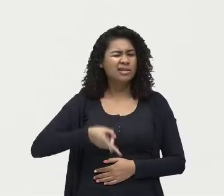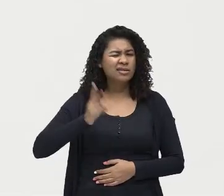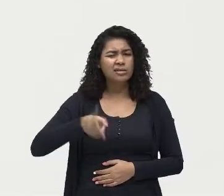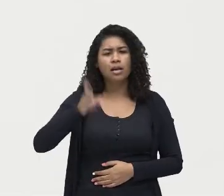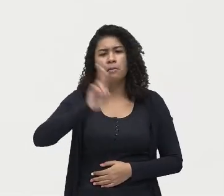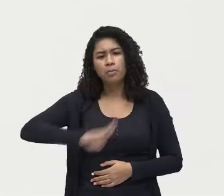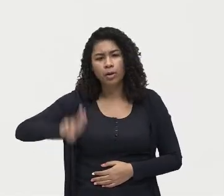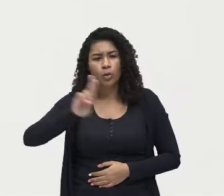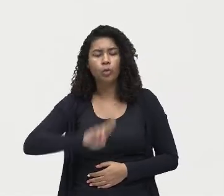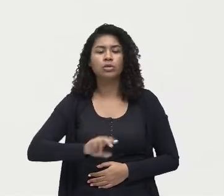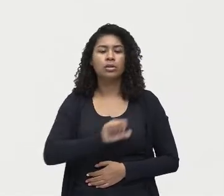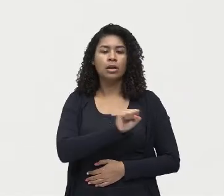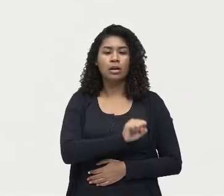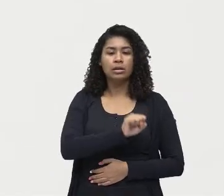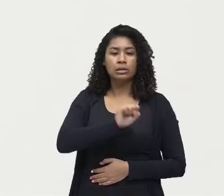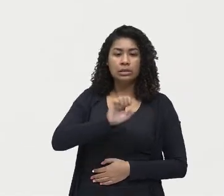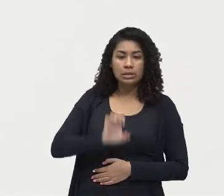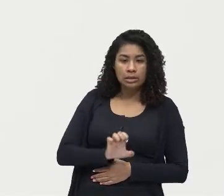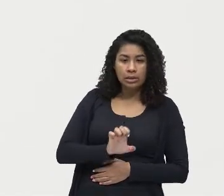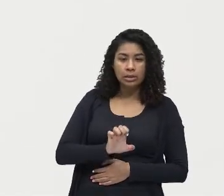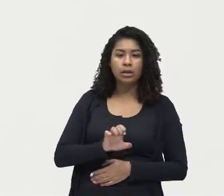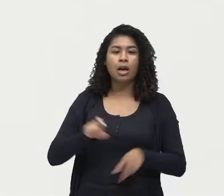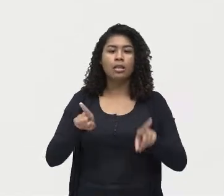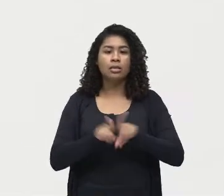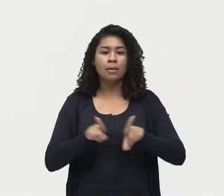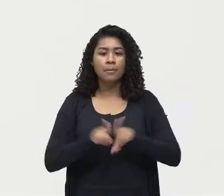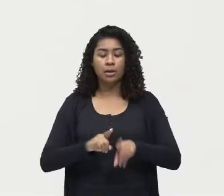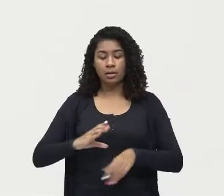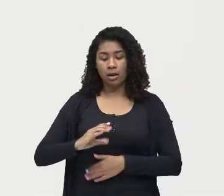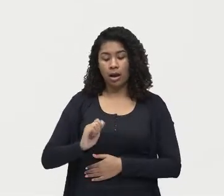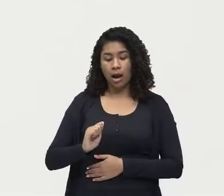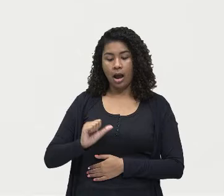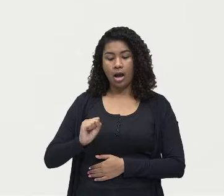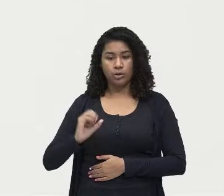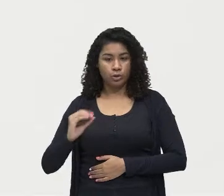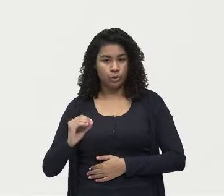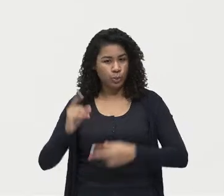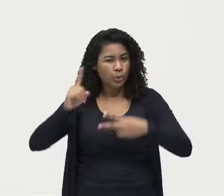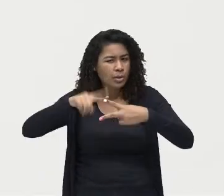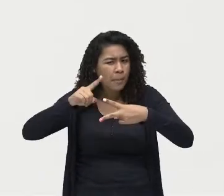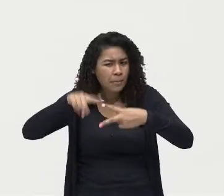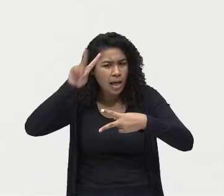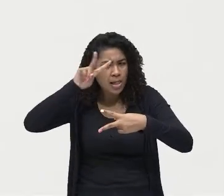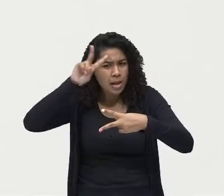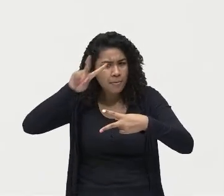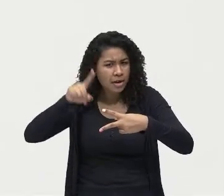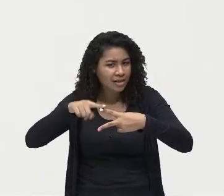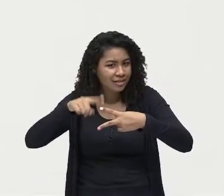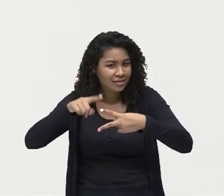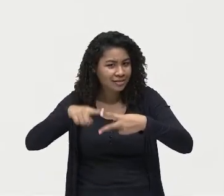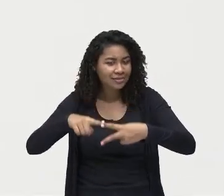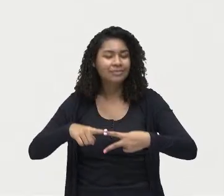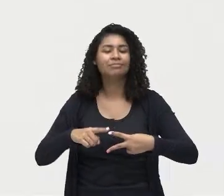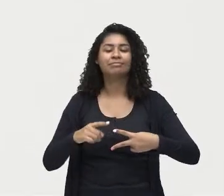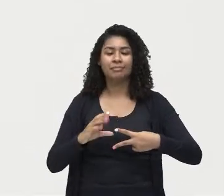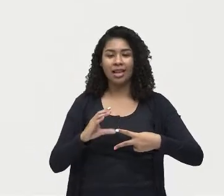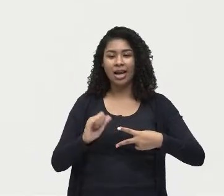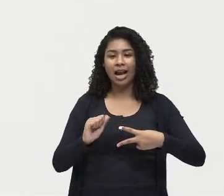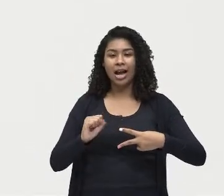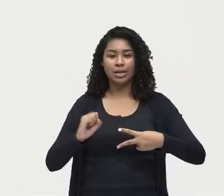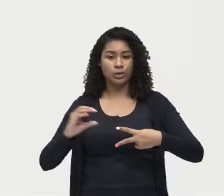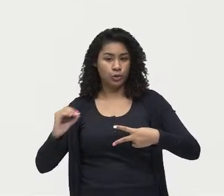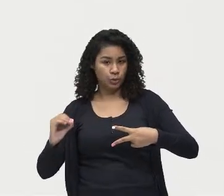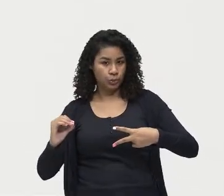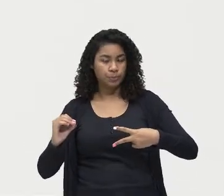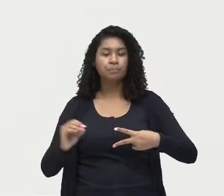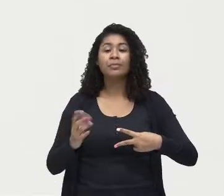utilizamos o se e também utilizamos o caso, tá bom? Caso me aconteça alguma coisa, comunique à